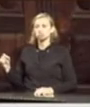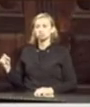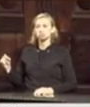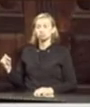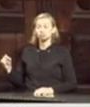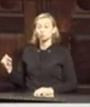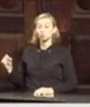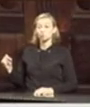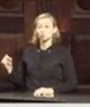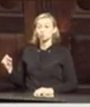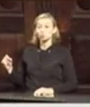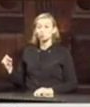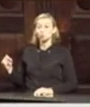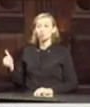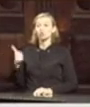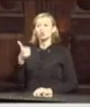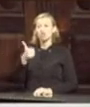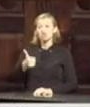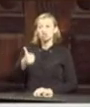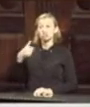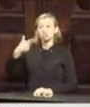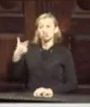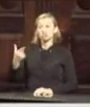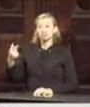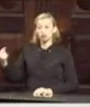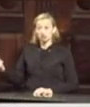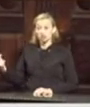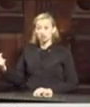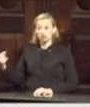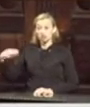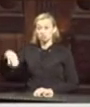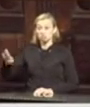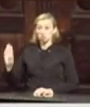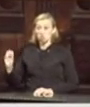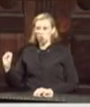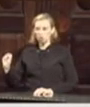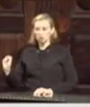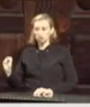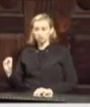momento. 120 bilhões é 1%.